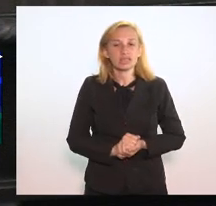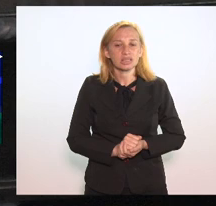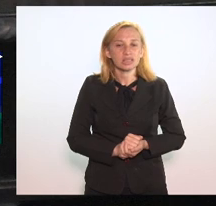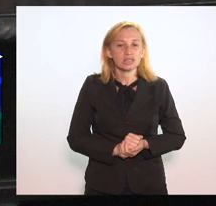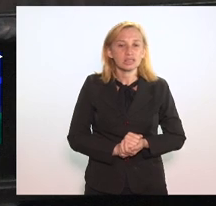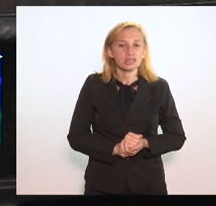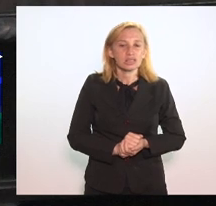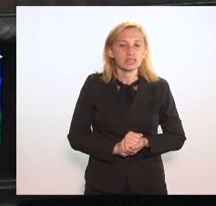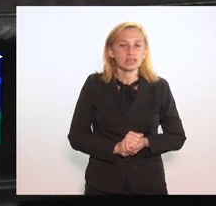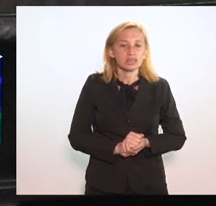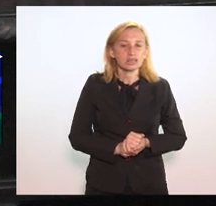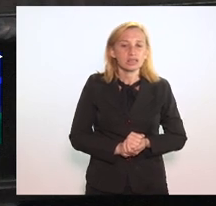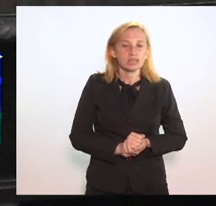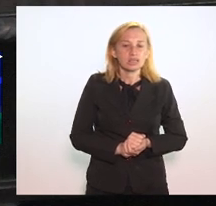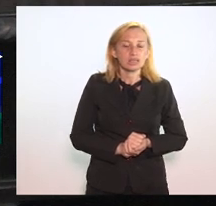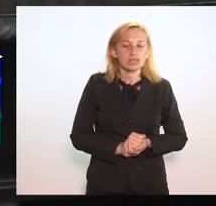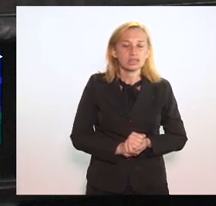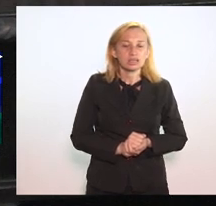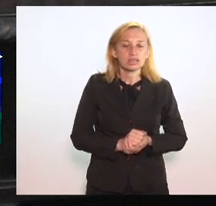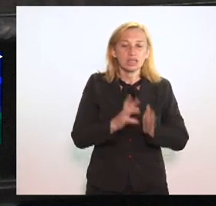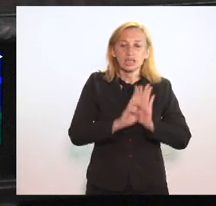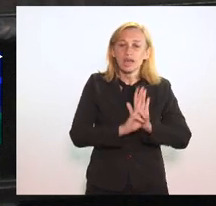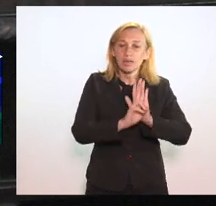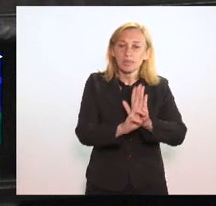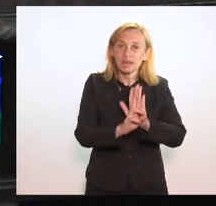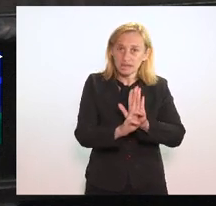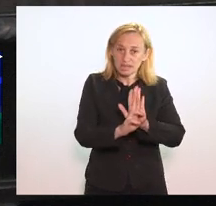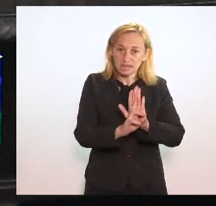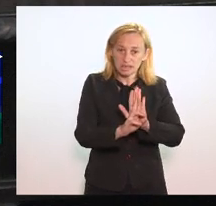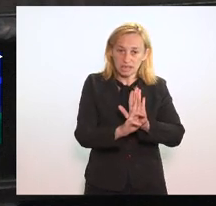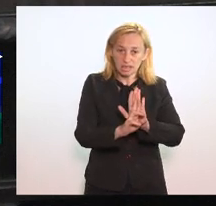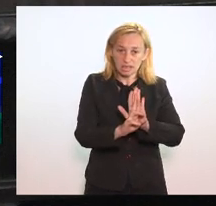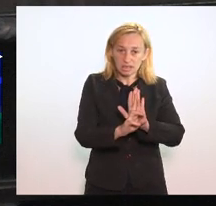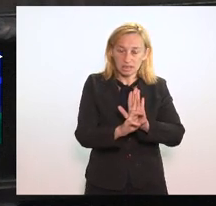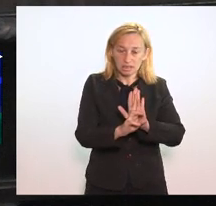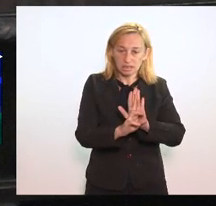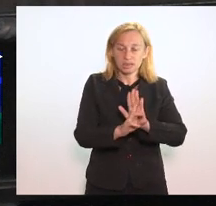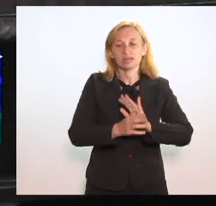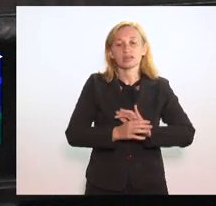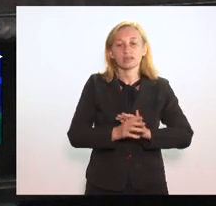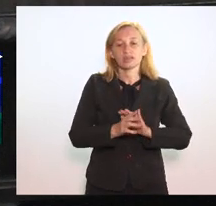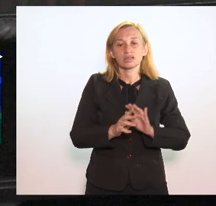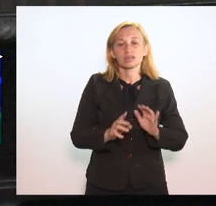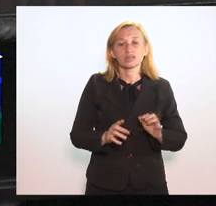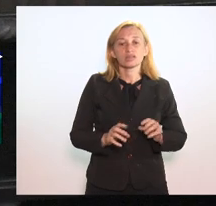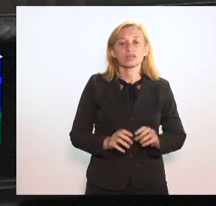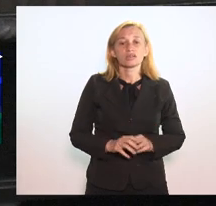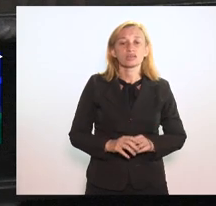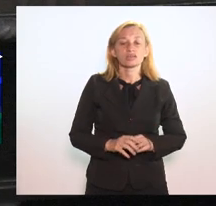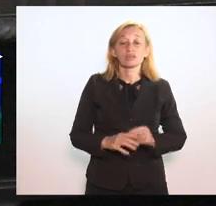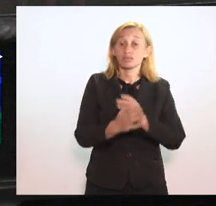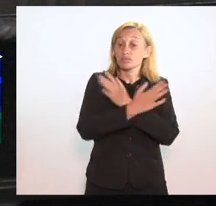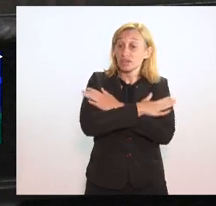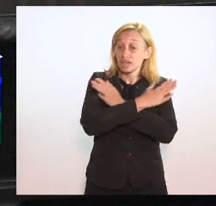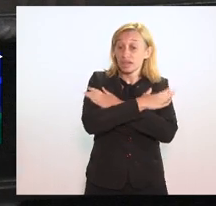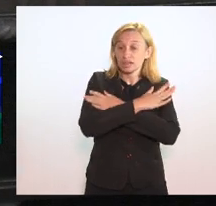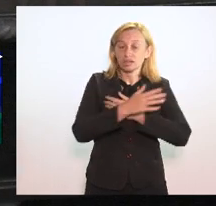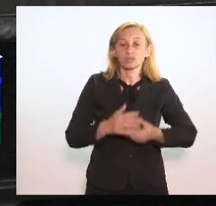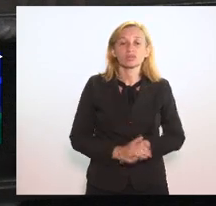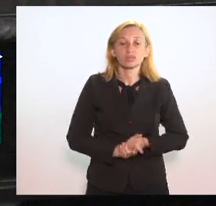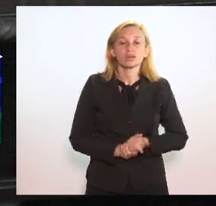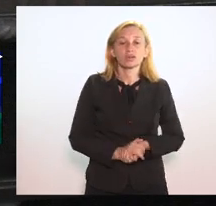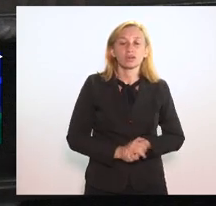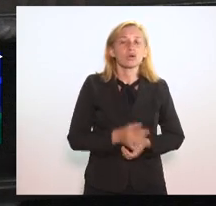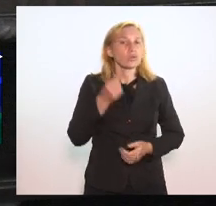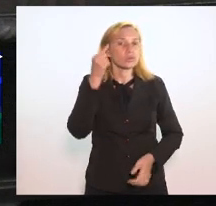nálise do que representa o denominado super feriadão em primeiro lugar quando